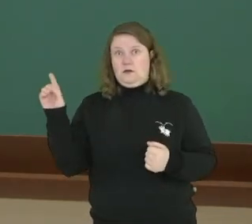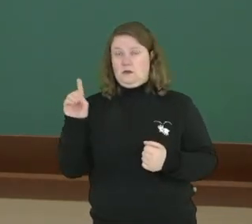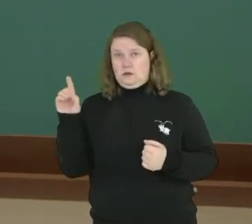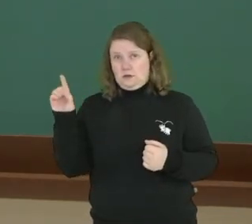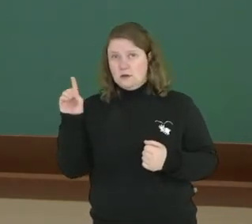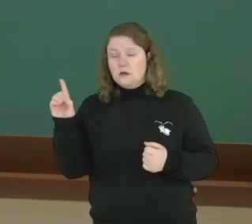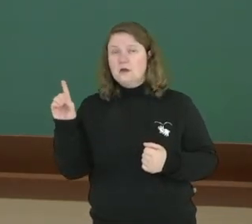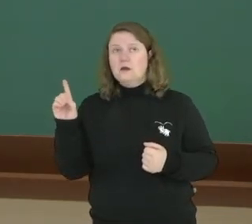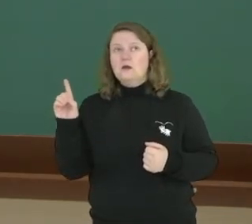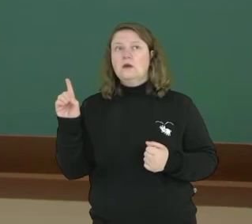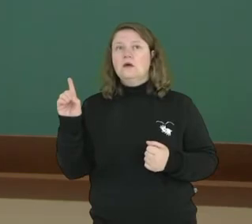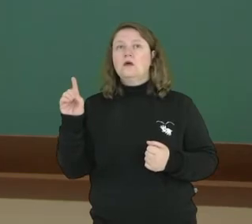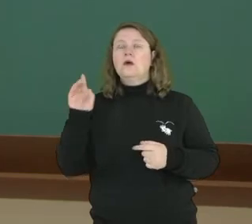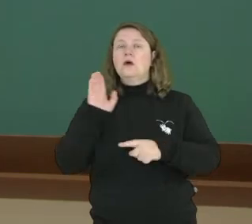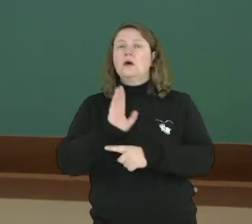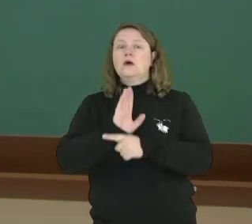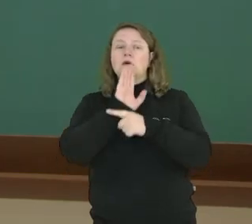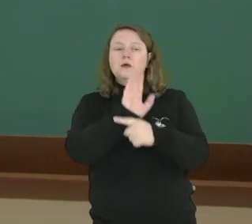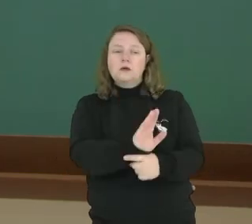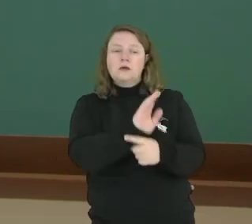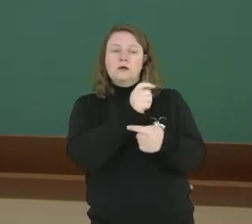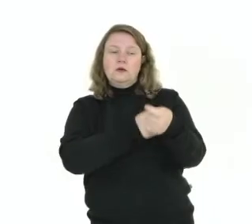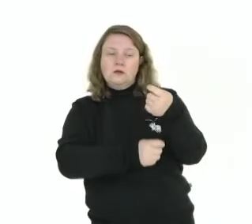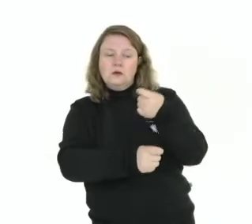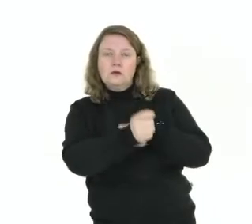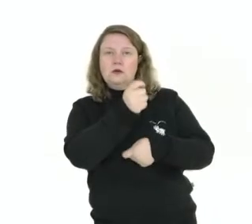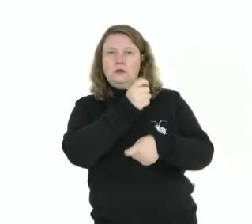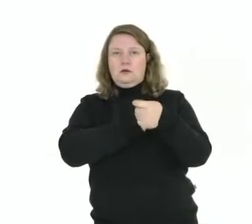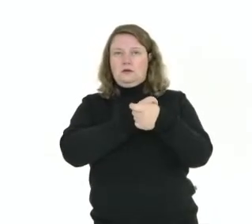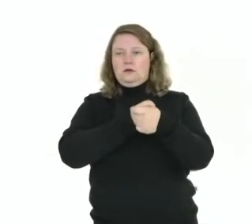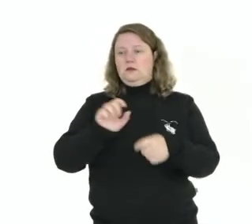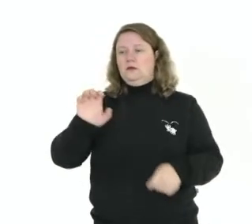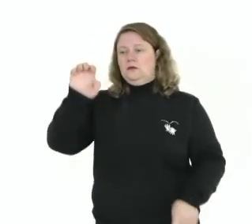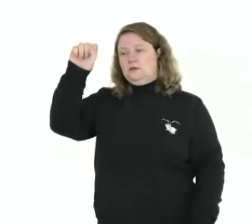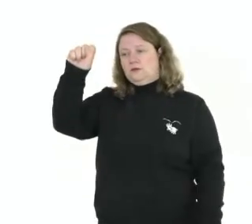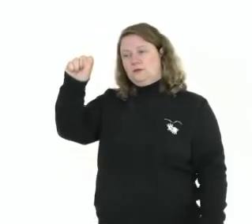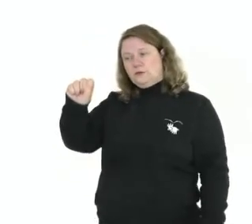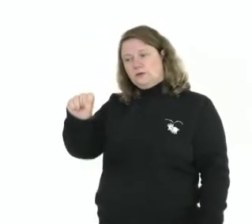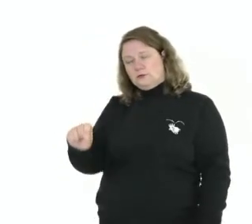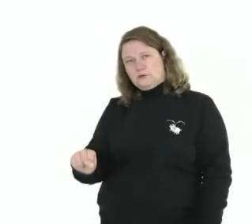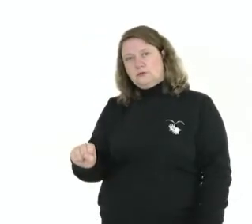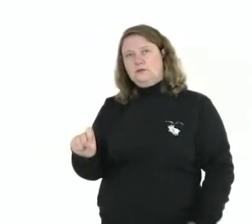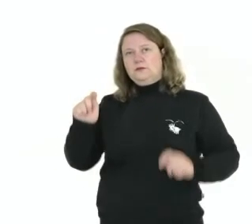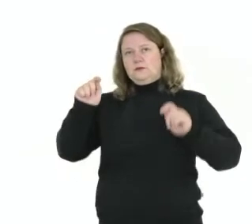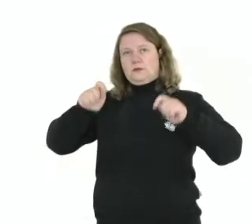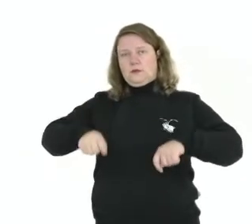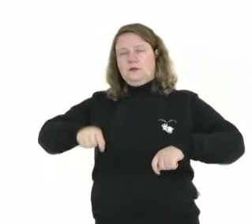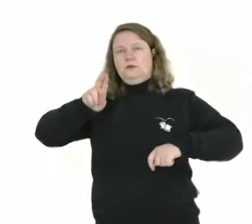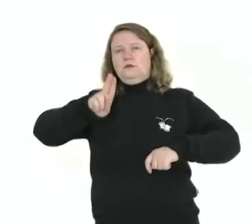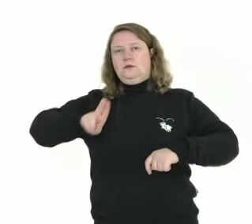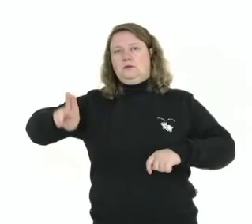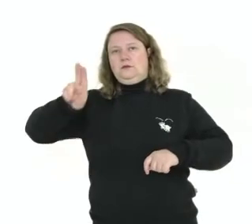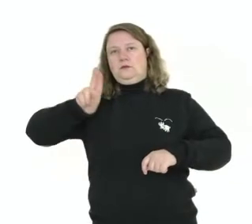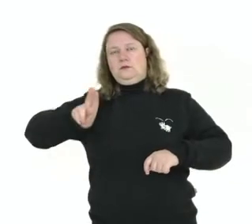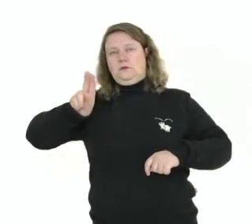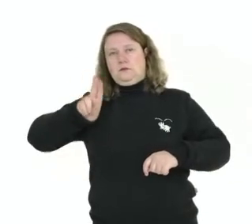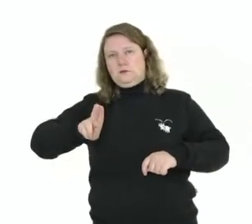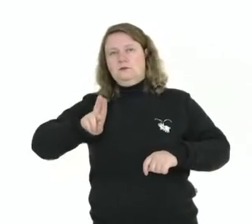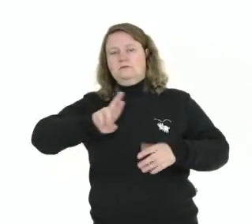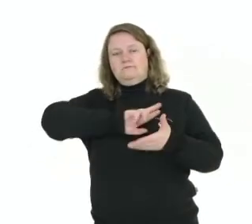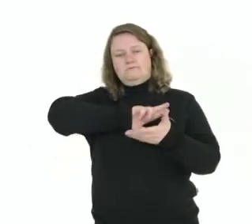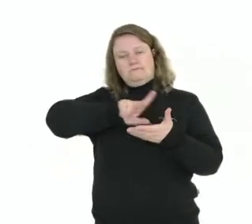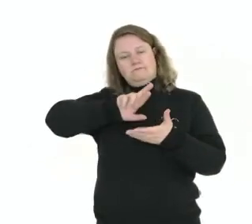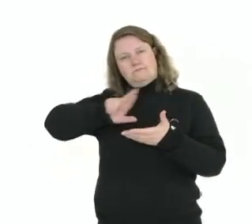de araucária, ajuda na economia da região sul, né? que pode ser usado ali para diferentes